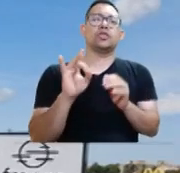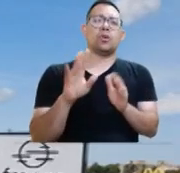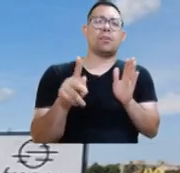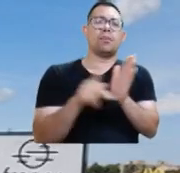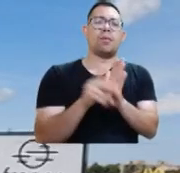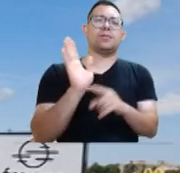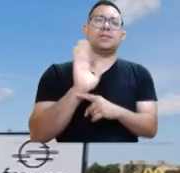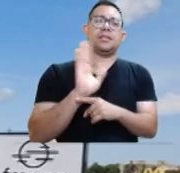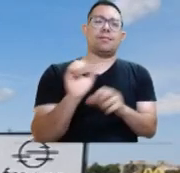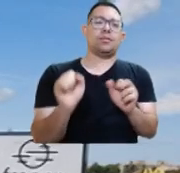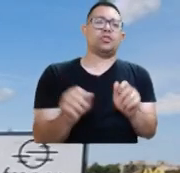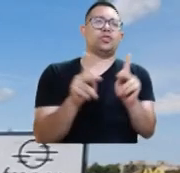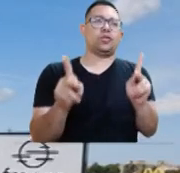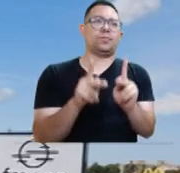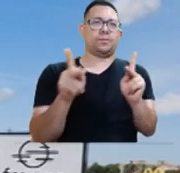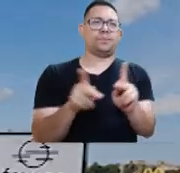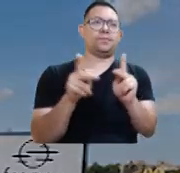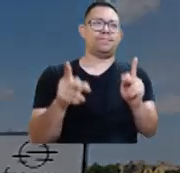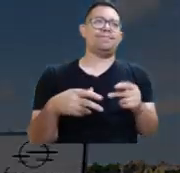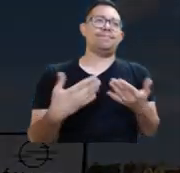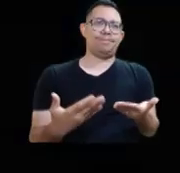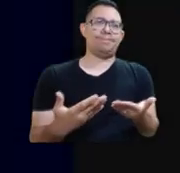restaram cinemas do shopping na cidade.